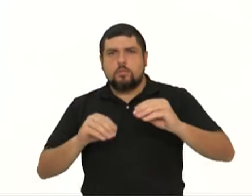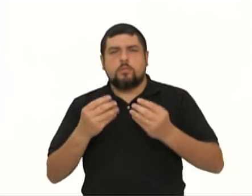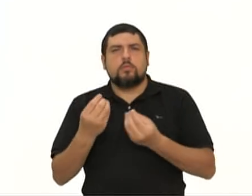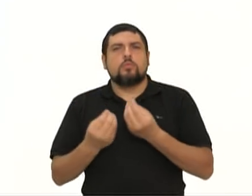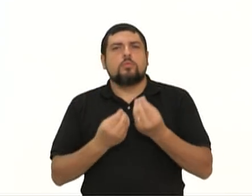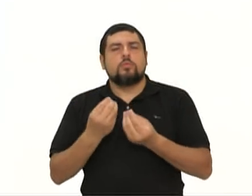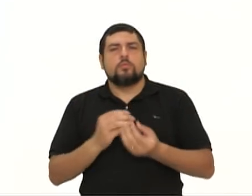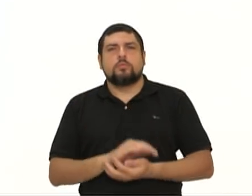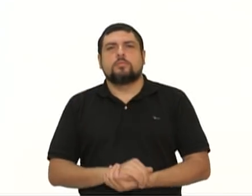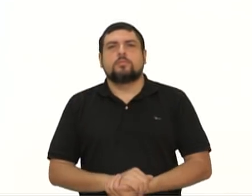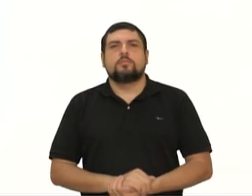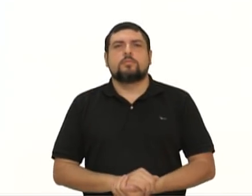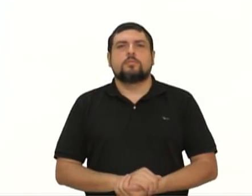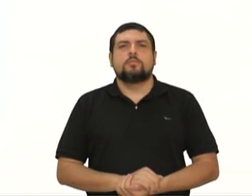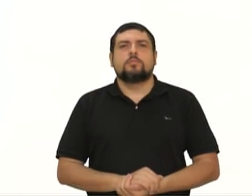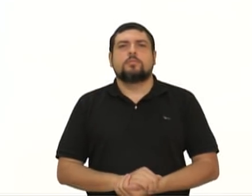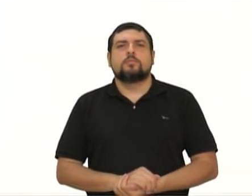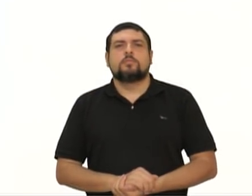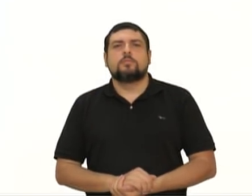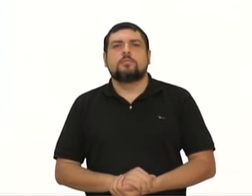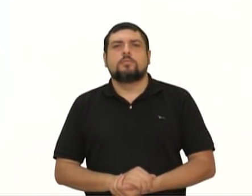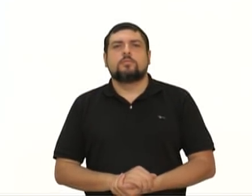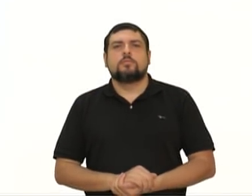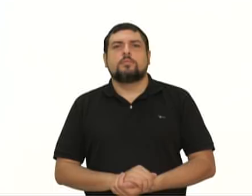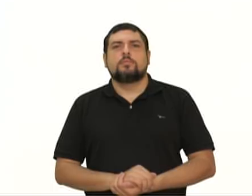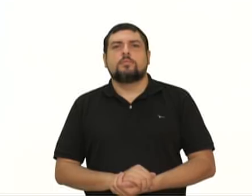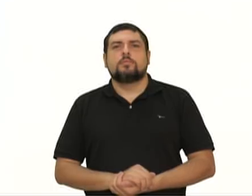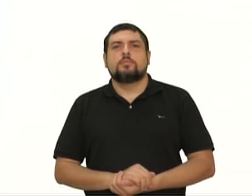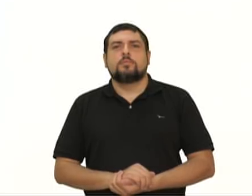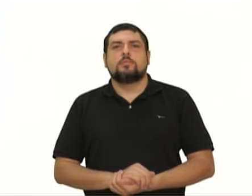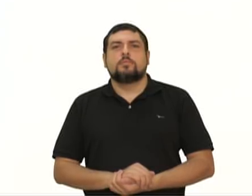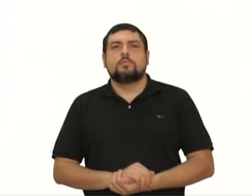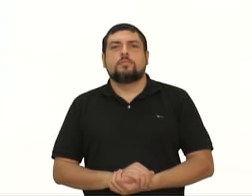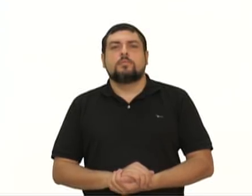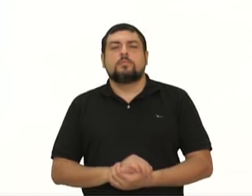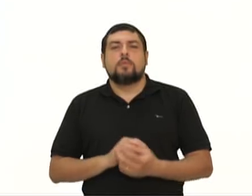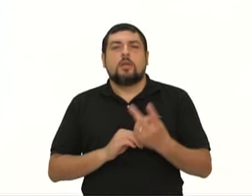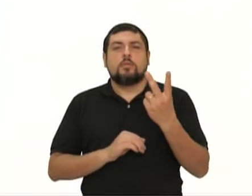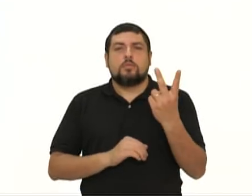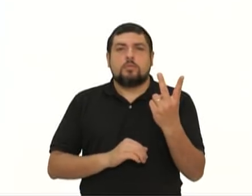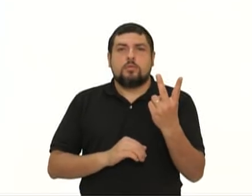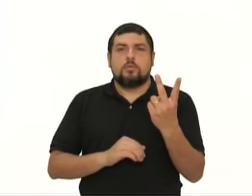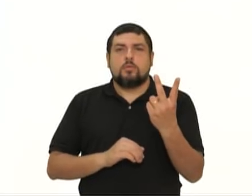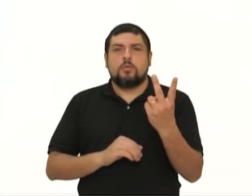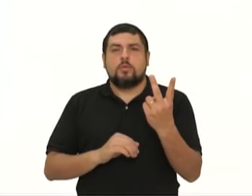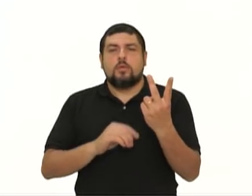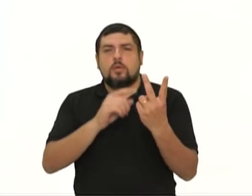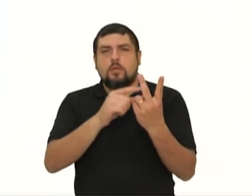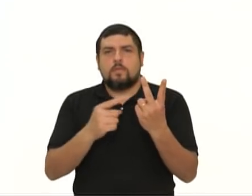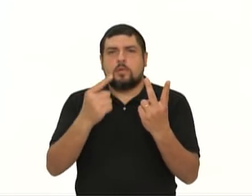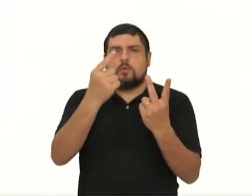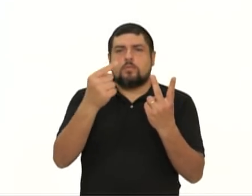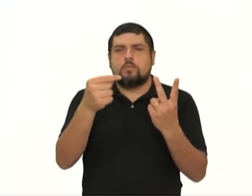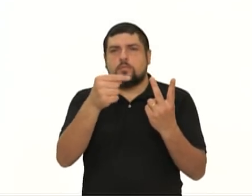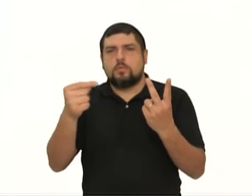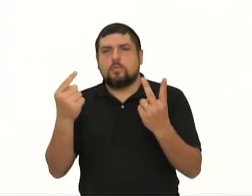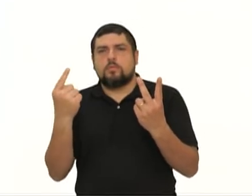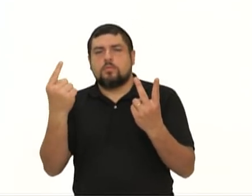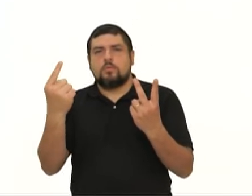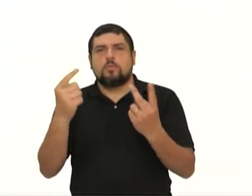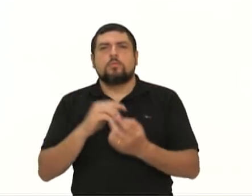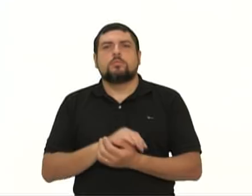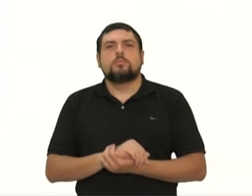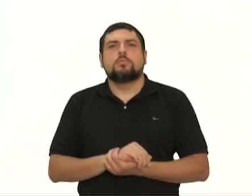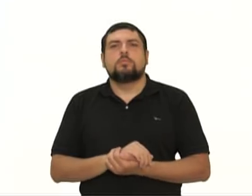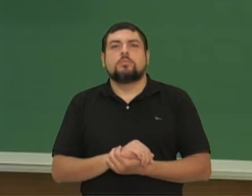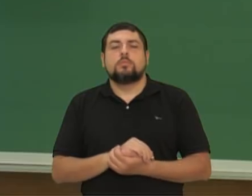e você fica só com 2 elevado a 1 menos 1. Lá no expoente 1 menos 1 é 0, não é isso? E quanto